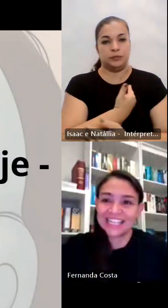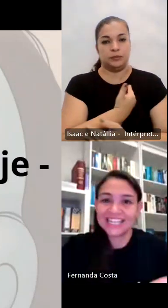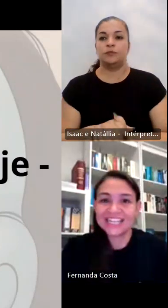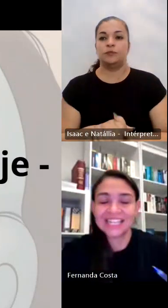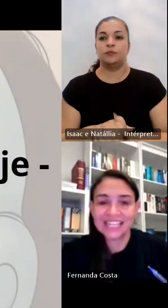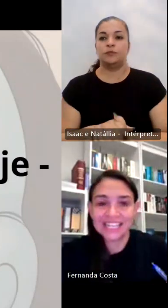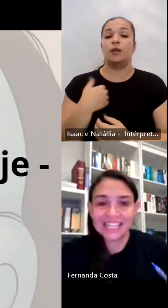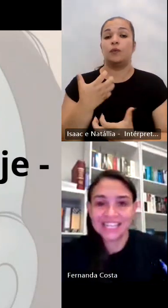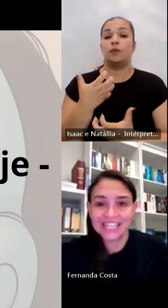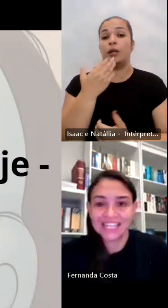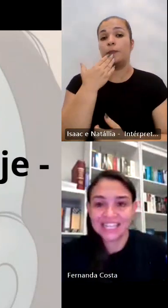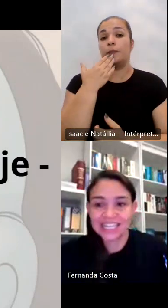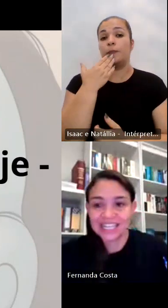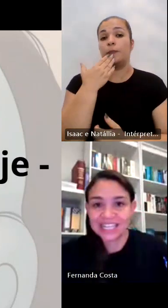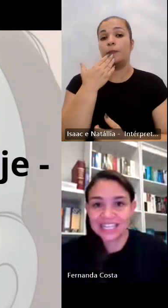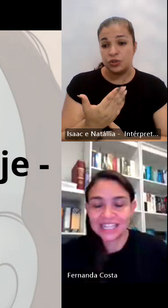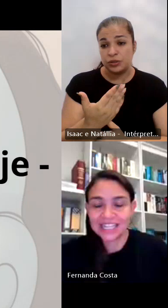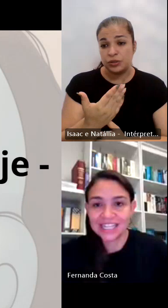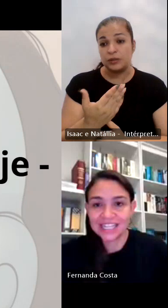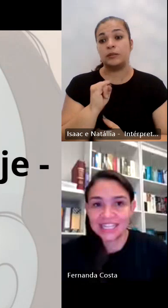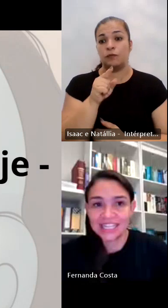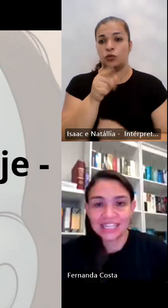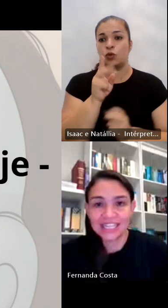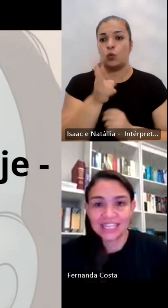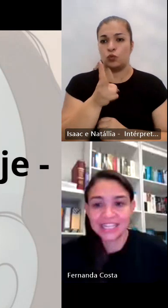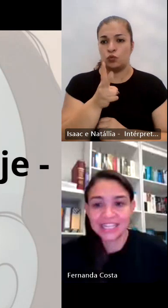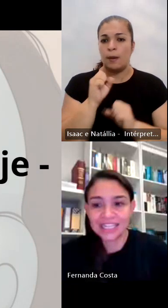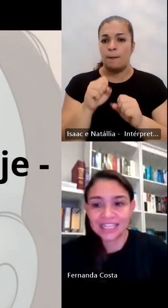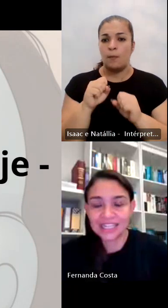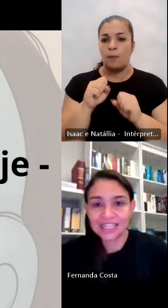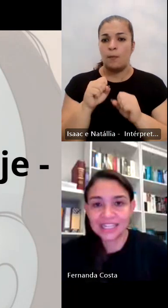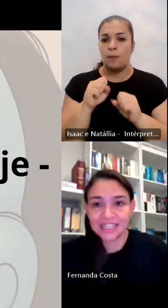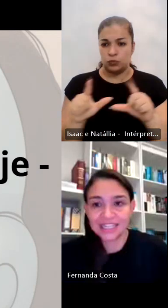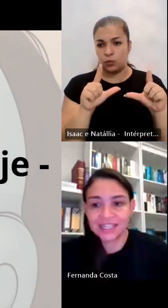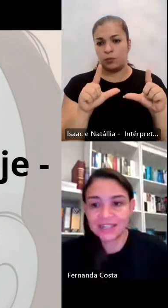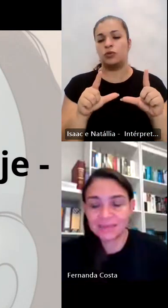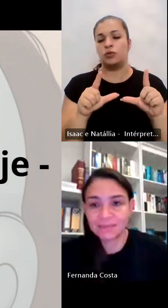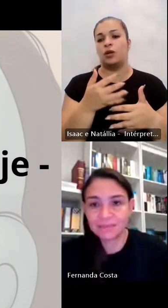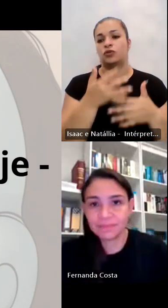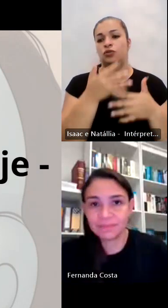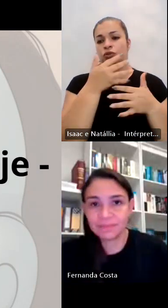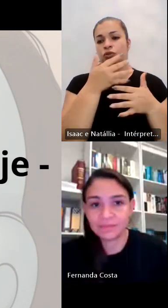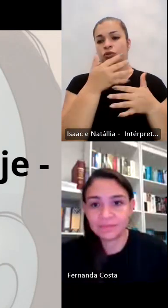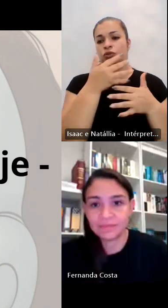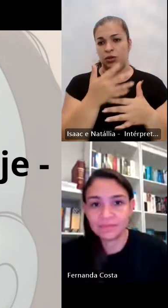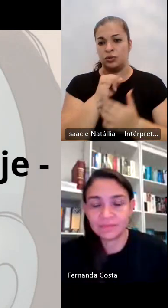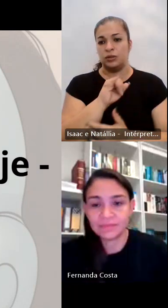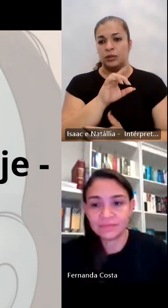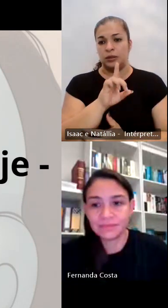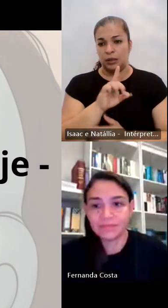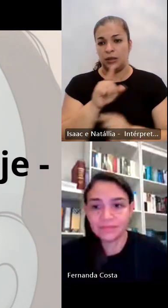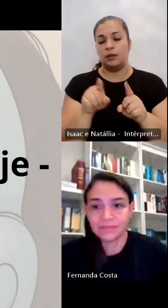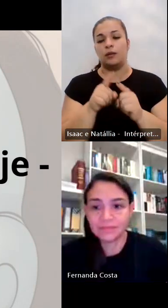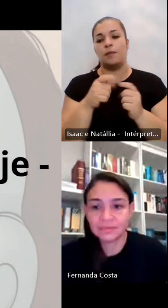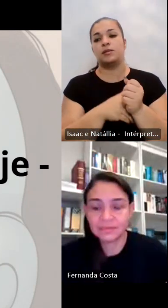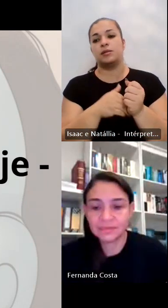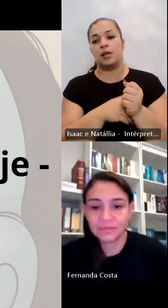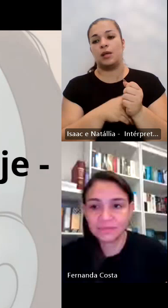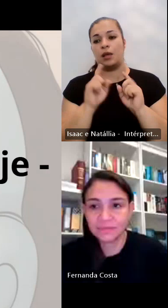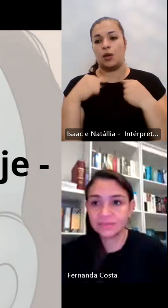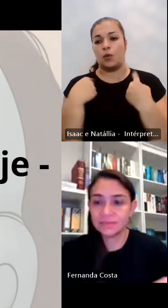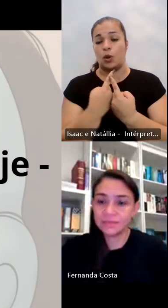pedir um favor para a senhora, antes da senhora continuar, se tiver como compartilhar no chat o ID e a senha dessa reunião, porque